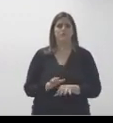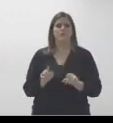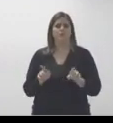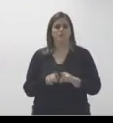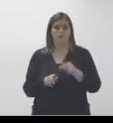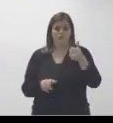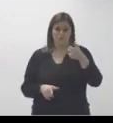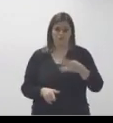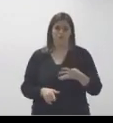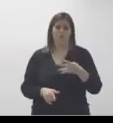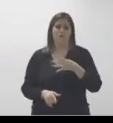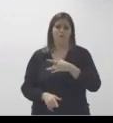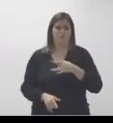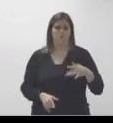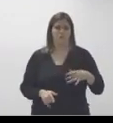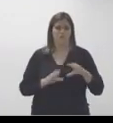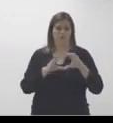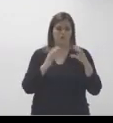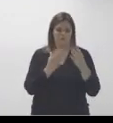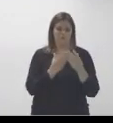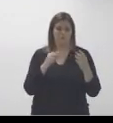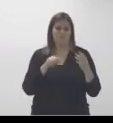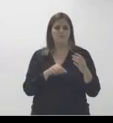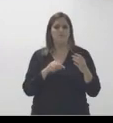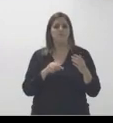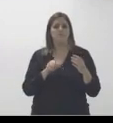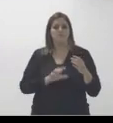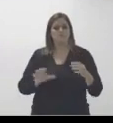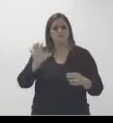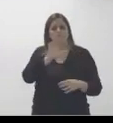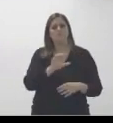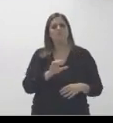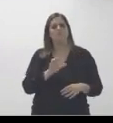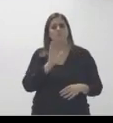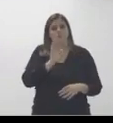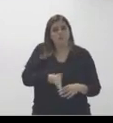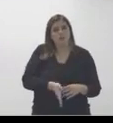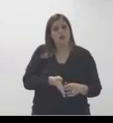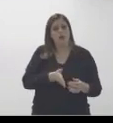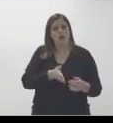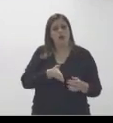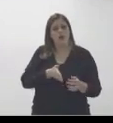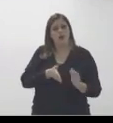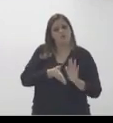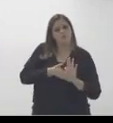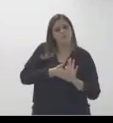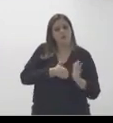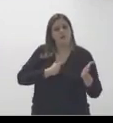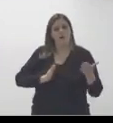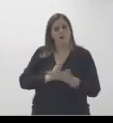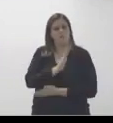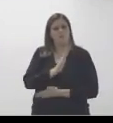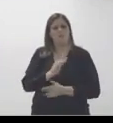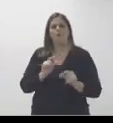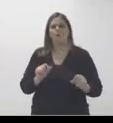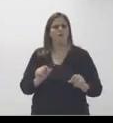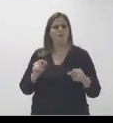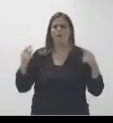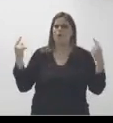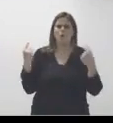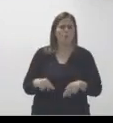intersetorial que é sério nem aprovaram posições contra o financiamento